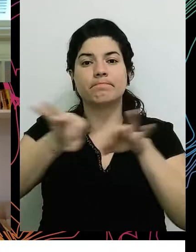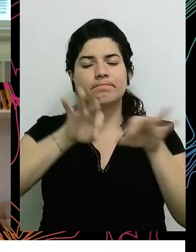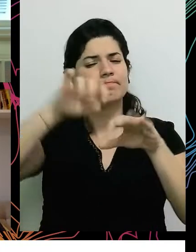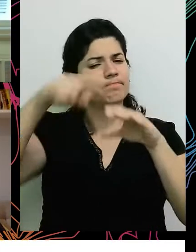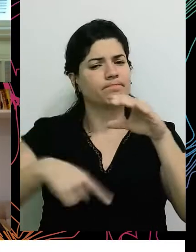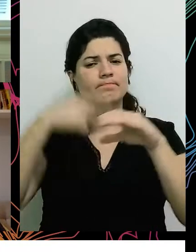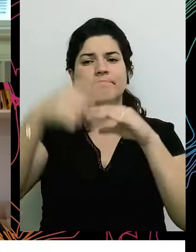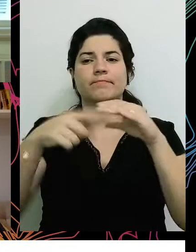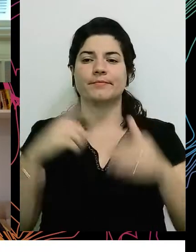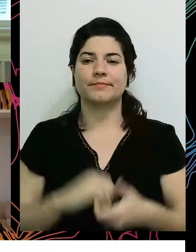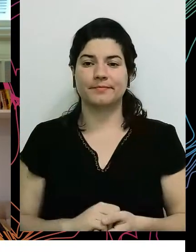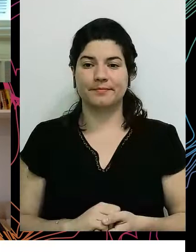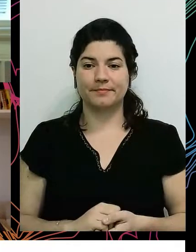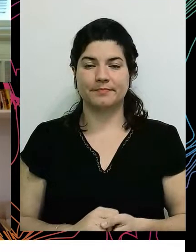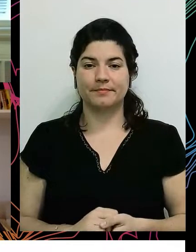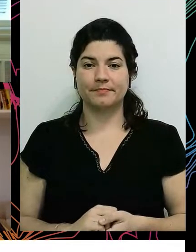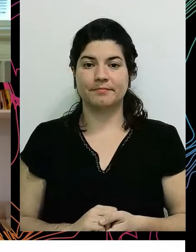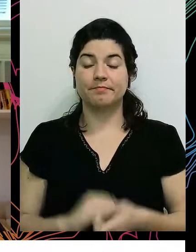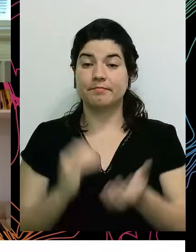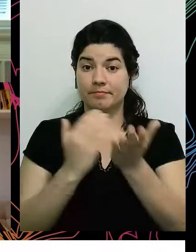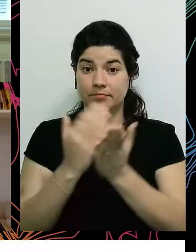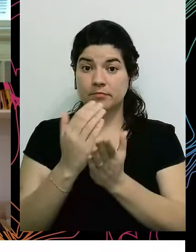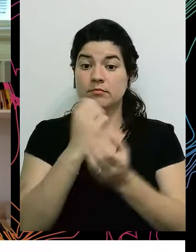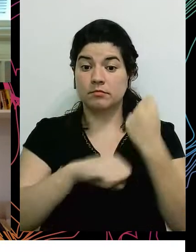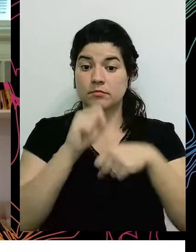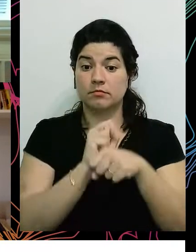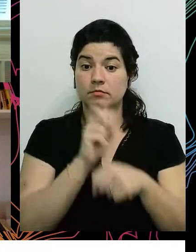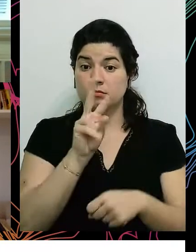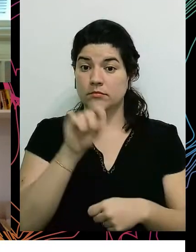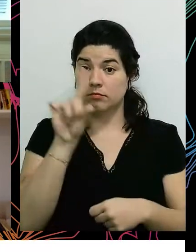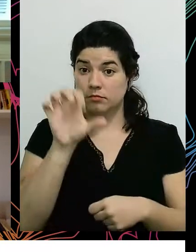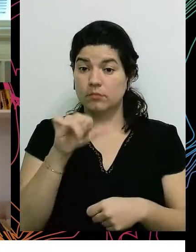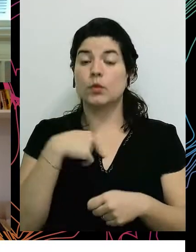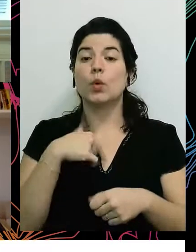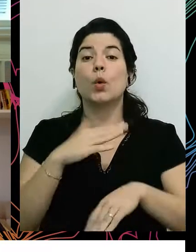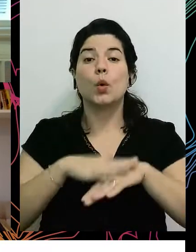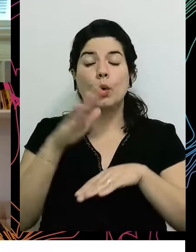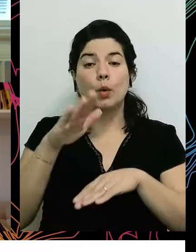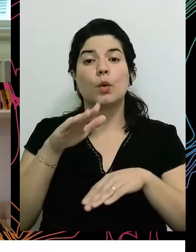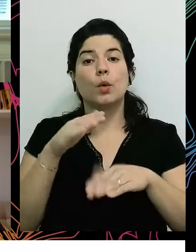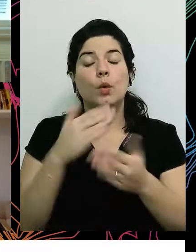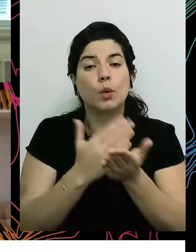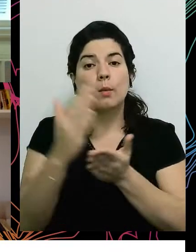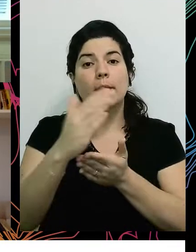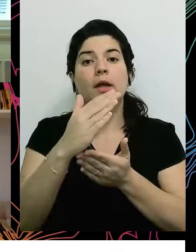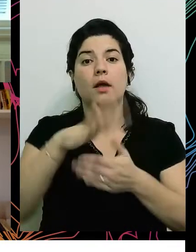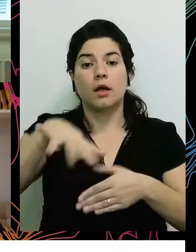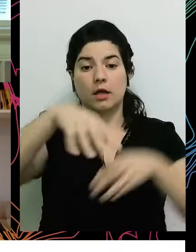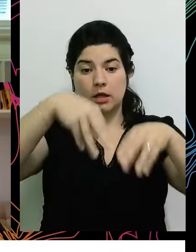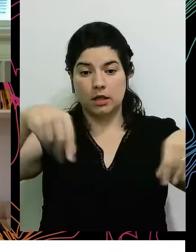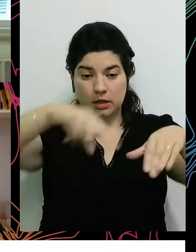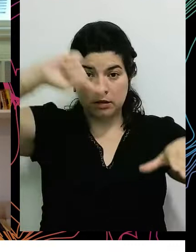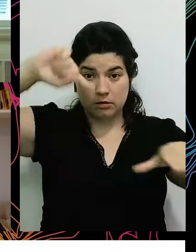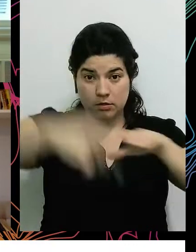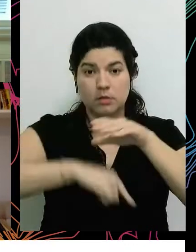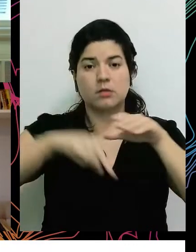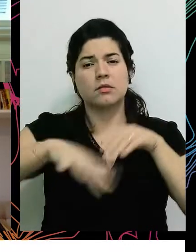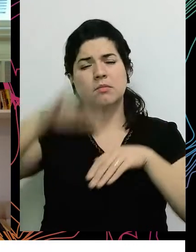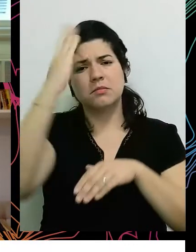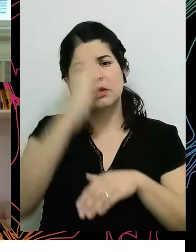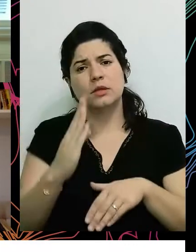mundiais. A partir de 2019, Ana começou a dirigir atividade de subsolo na Equinor Brasil, relacionada a diversos